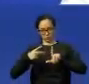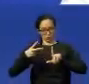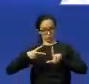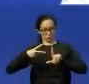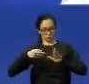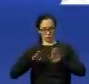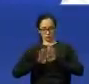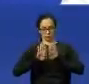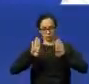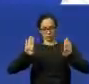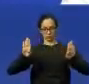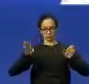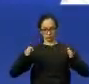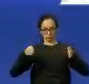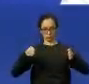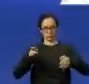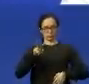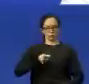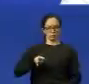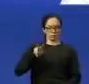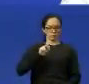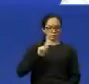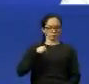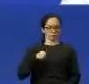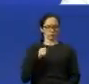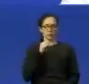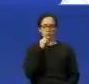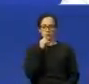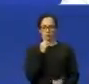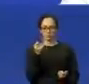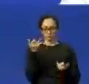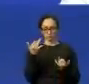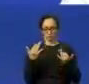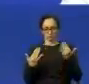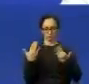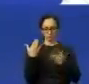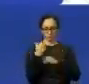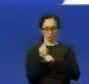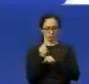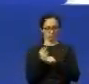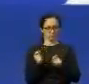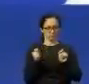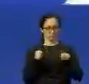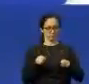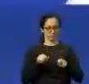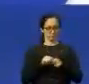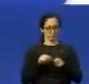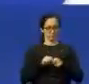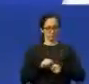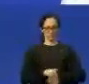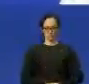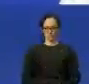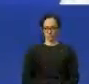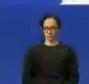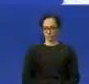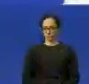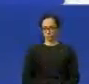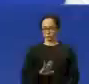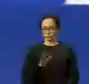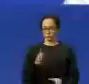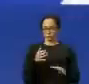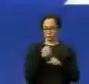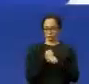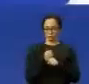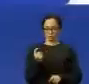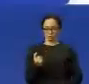vista frontal desta abóbada, com medidas hipotéticas para simplificar os cálculos. Bem, aí ele pergunta qual é a medida